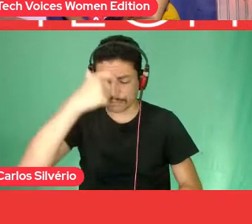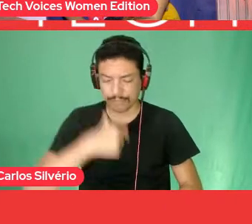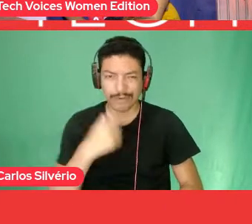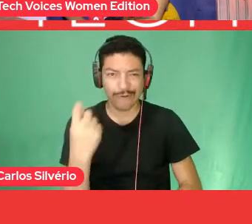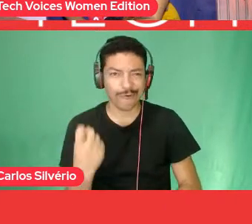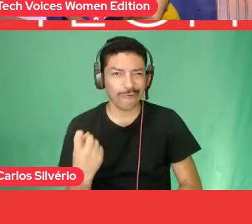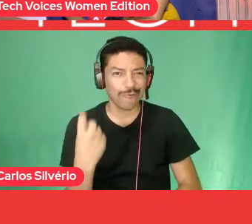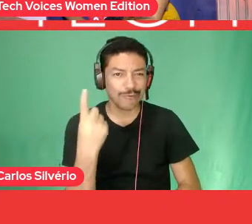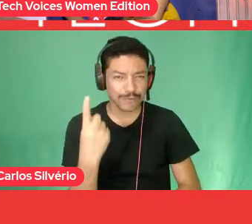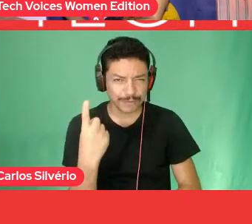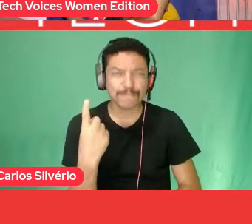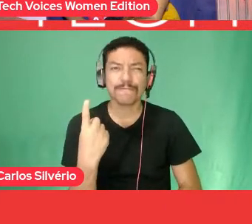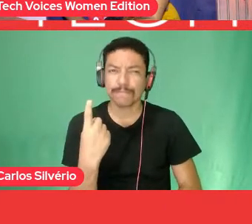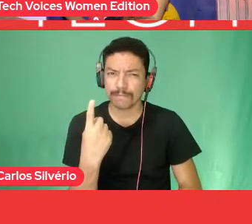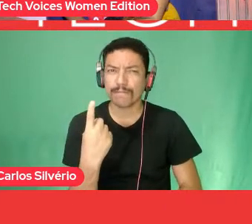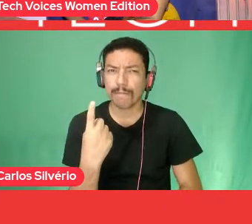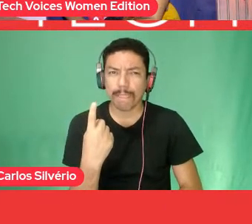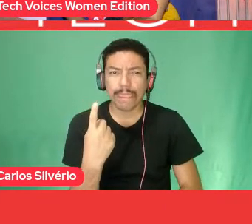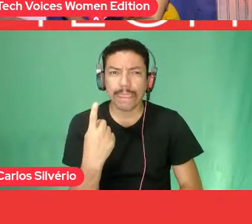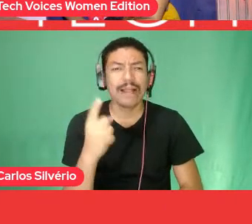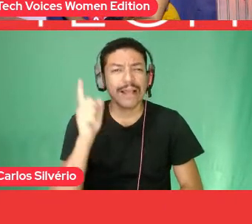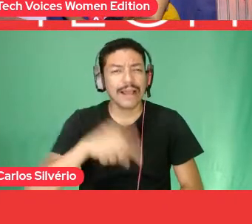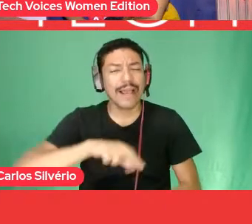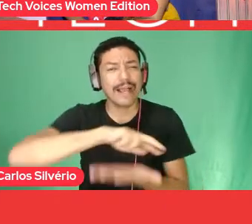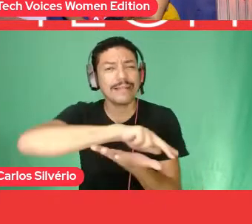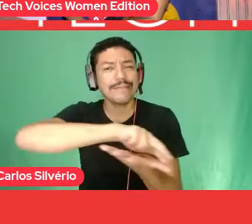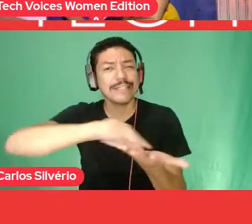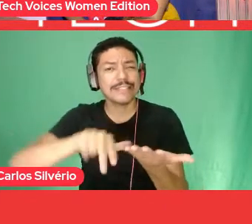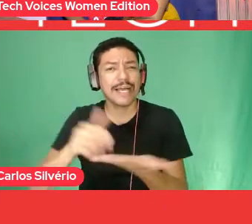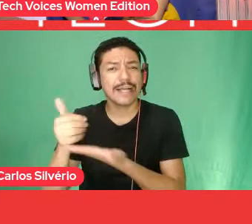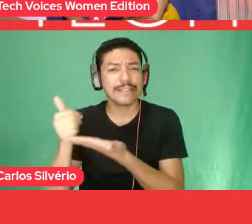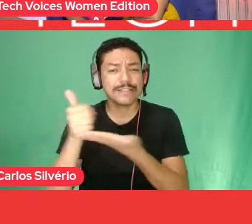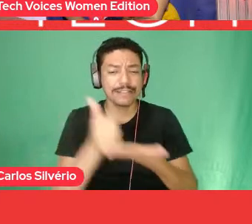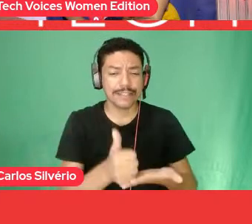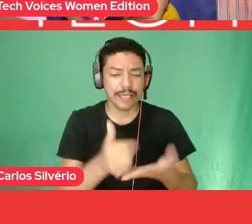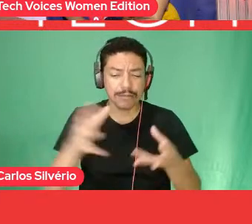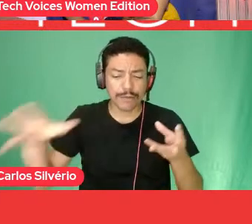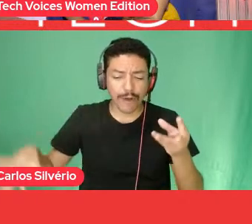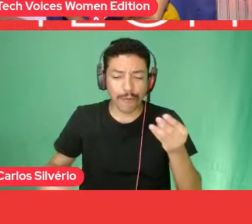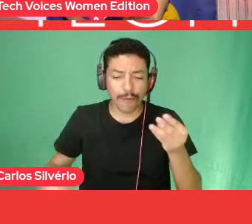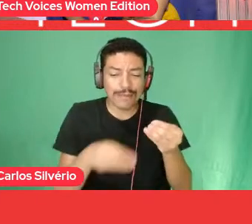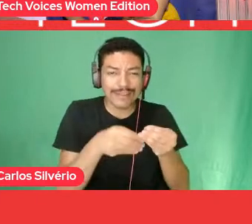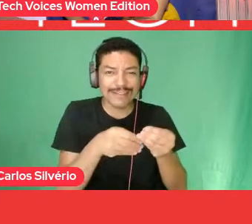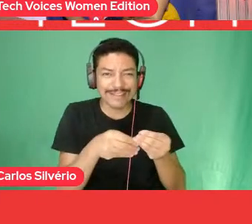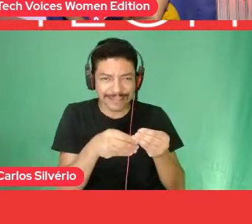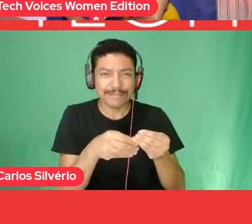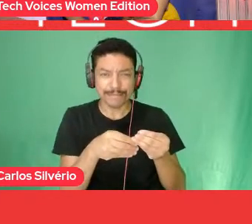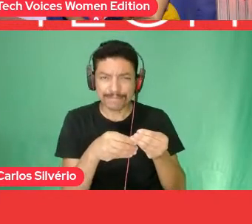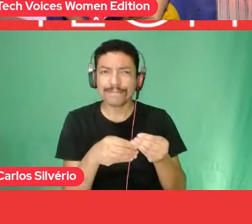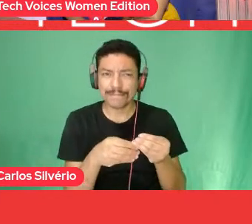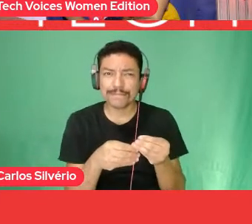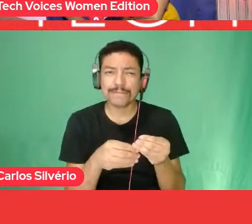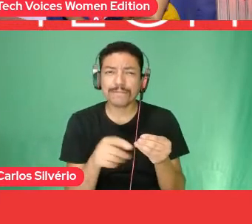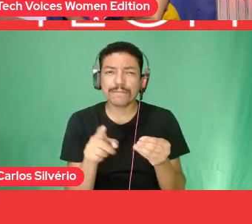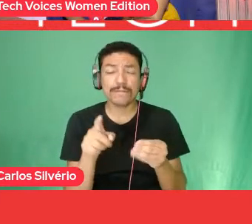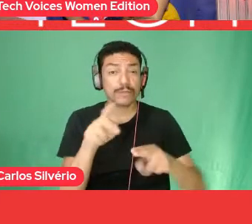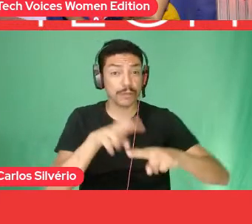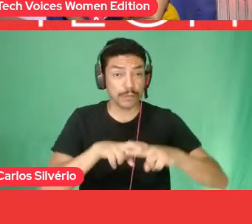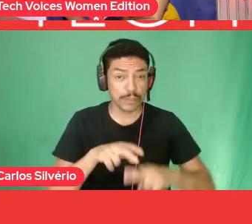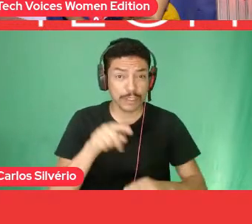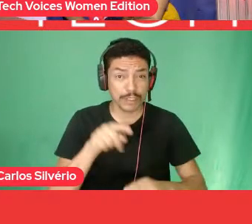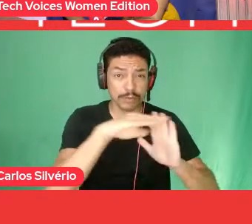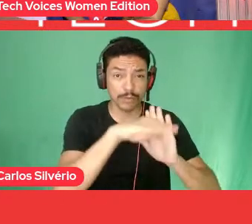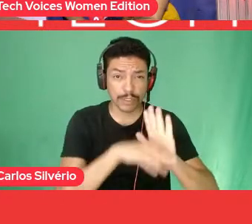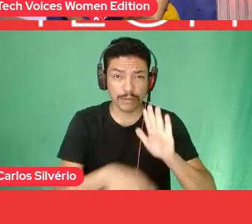essa diferença é que realmente traz uma complementariedade, né? E por isso esses programas